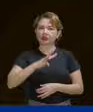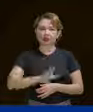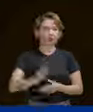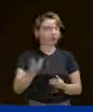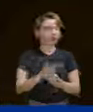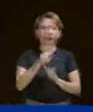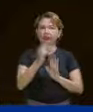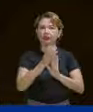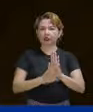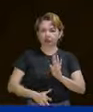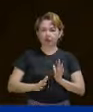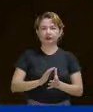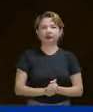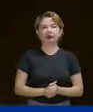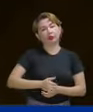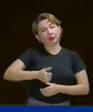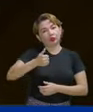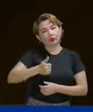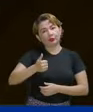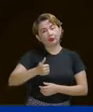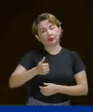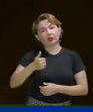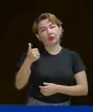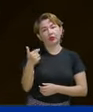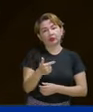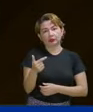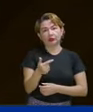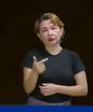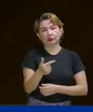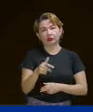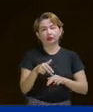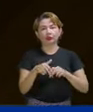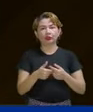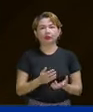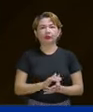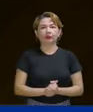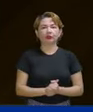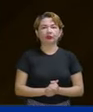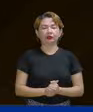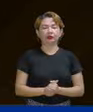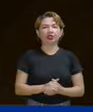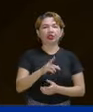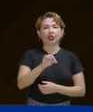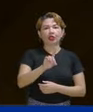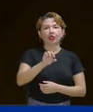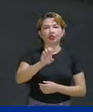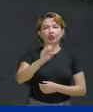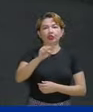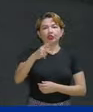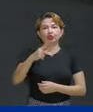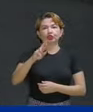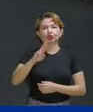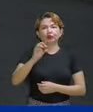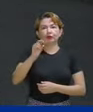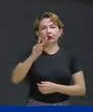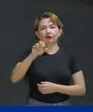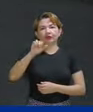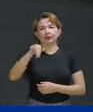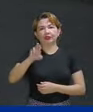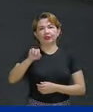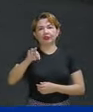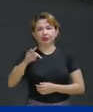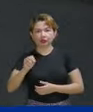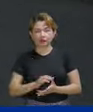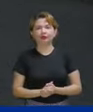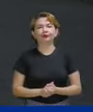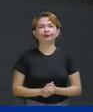conhecimento dos embargos, primeiramente, e subsidiariamente pelo seu desprovimento integral. É o parecer, Excelência. Novamente a palavra.